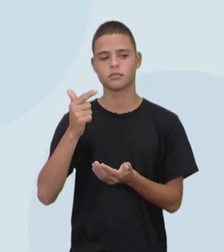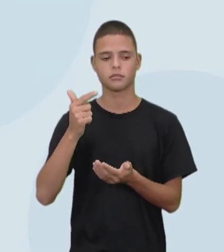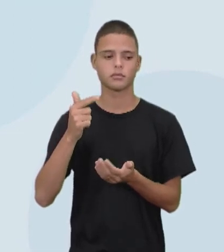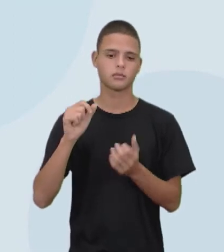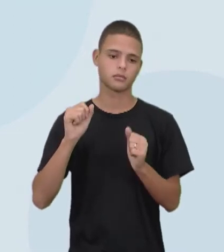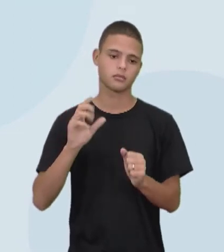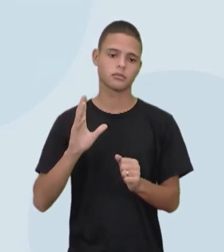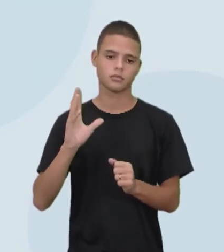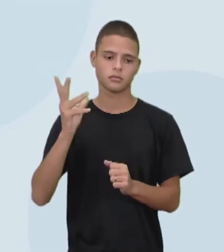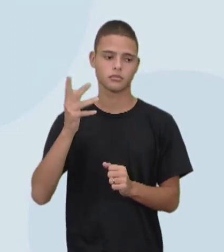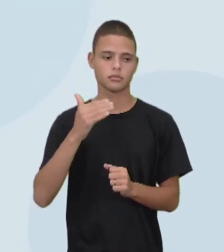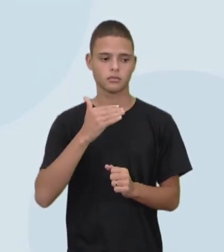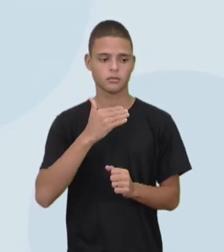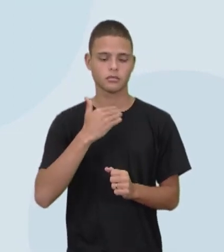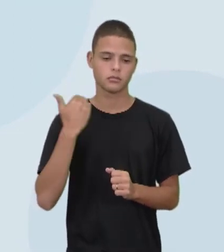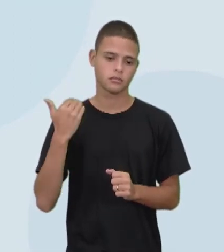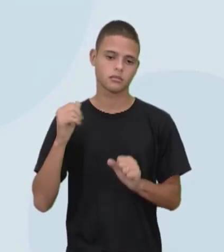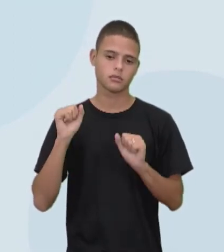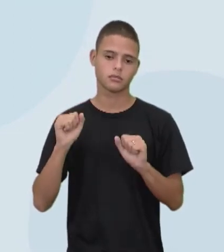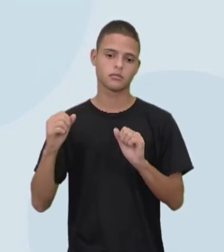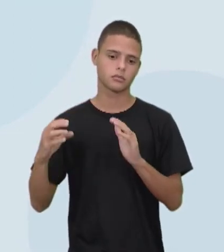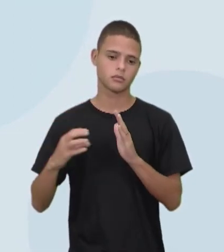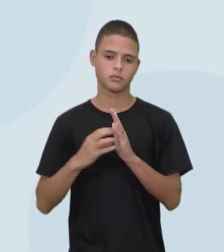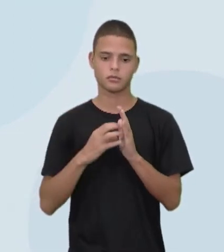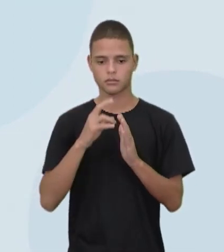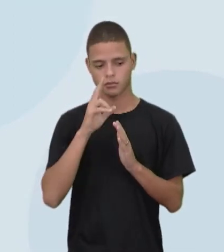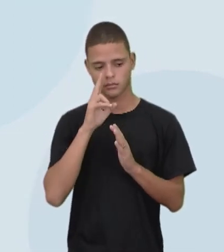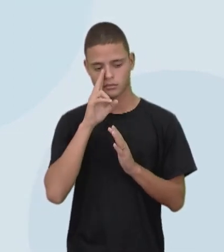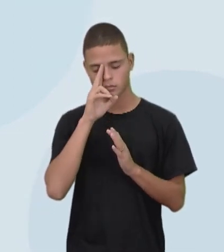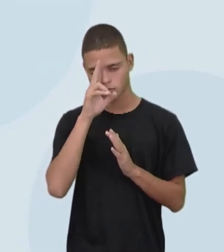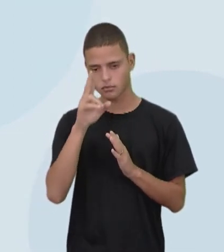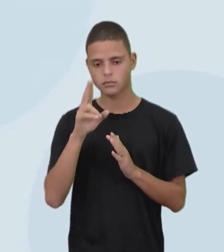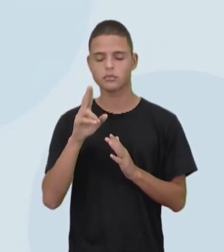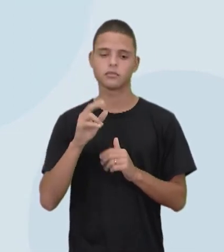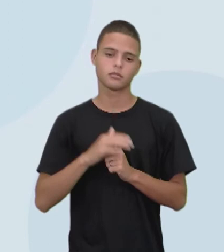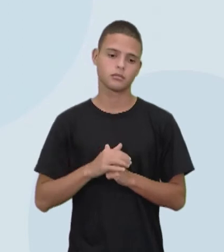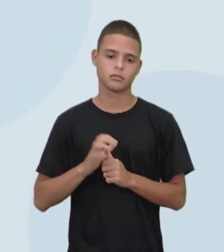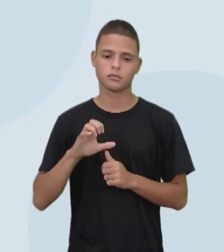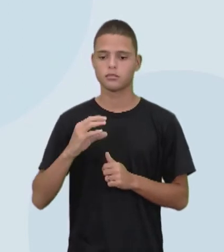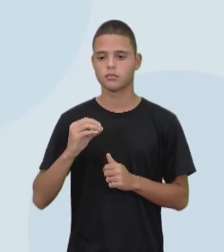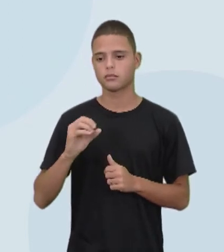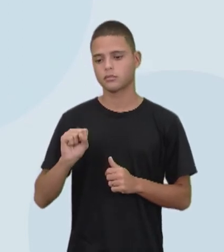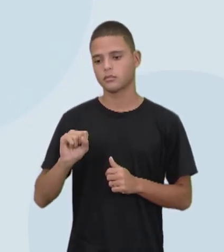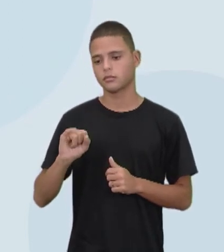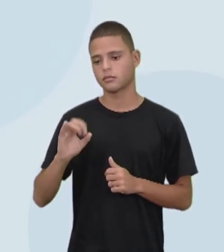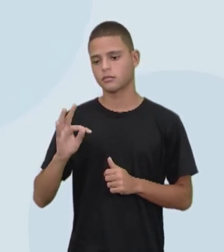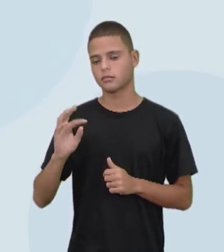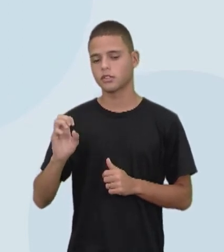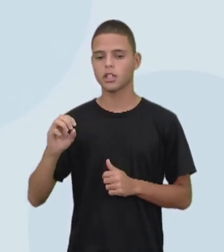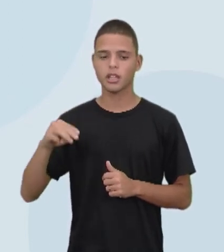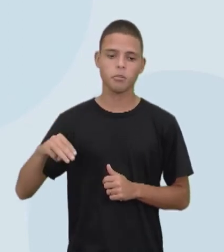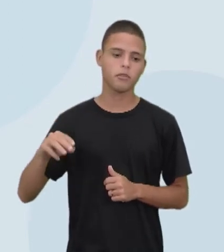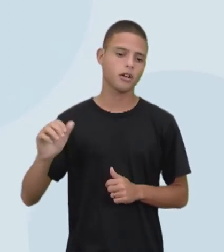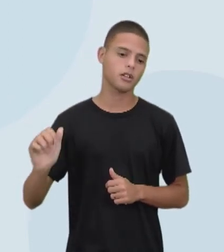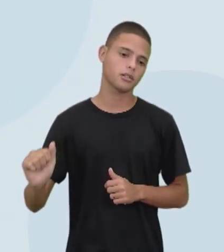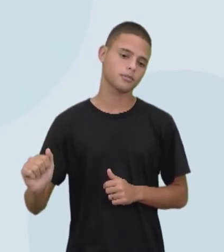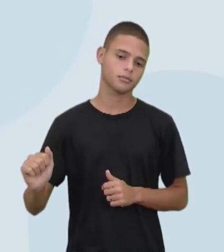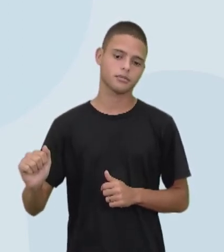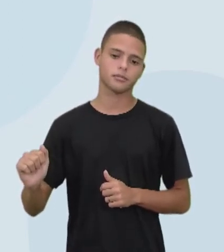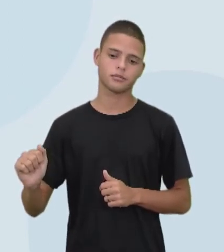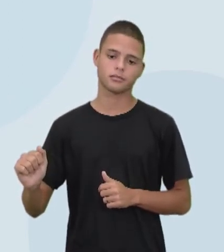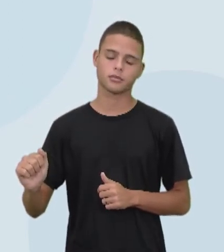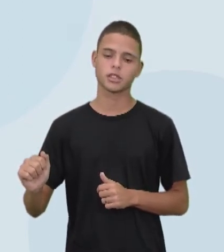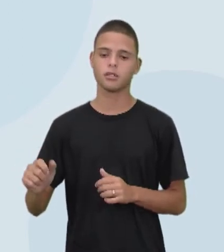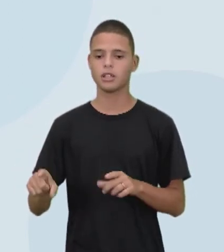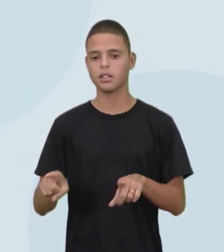reservatórios e pode então impactar aí o ecossistema local. Comparativamente, as eólicas e solares são as que causam